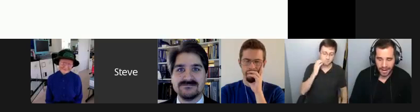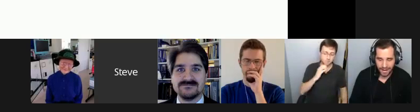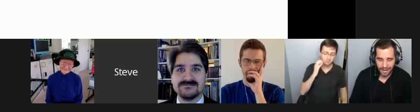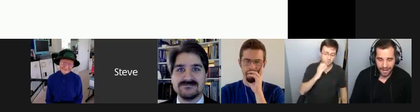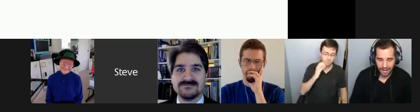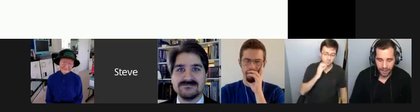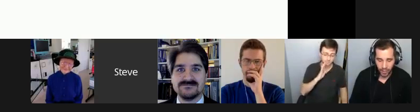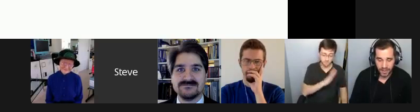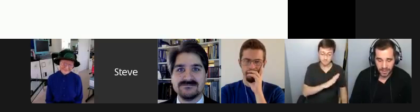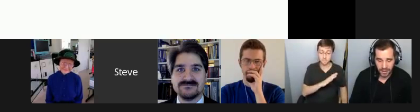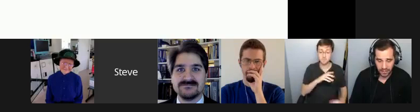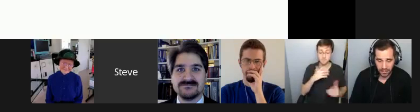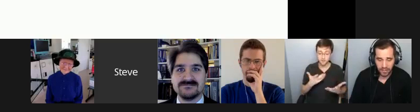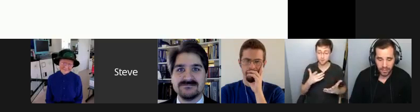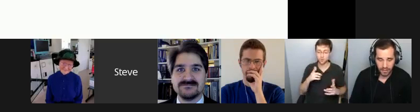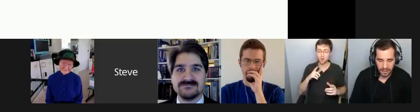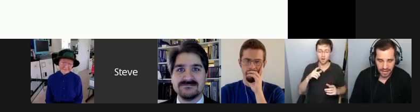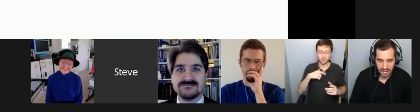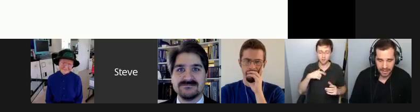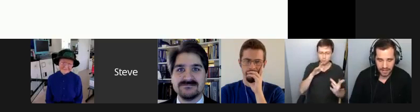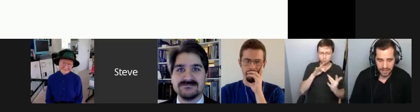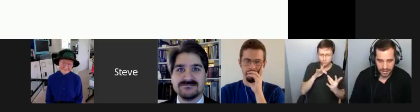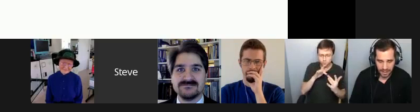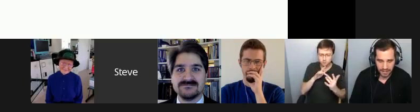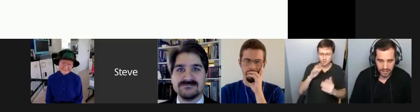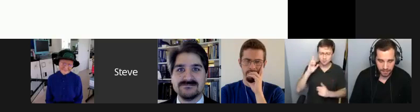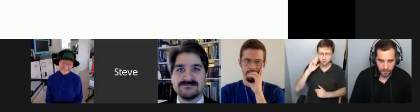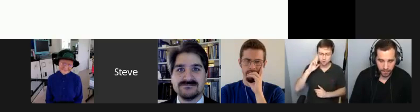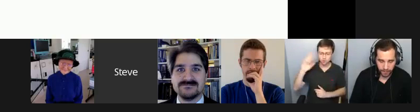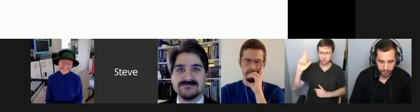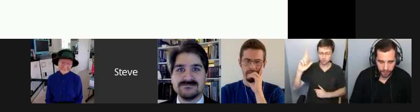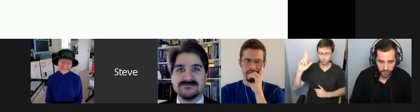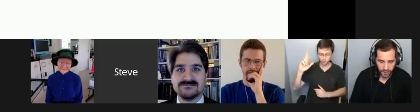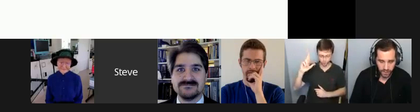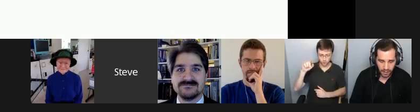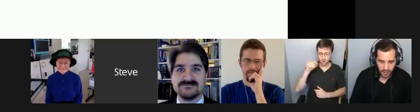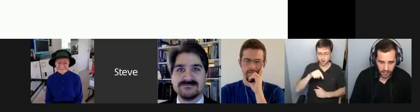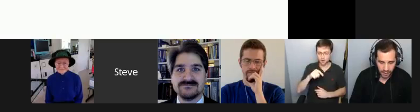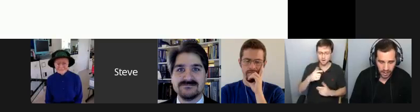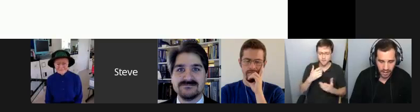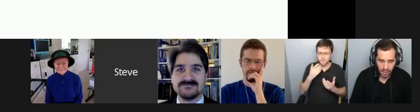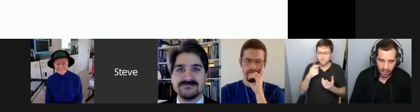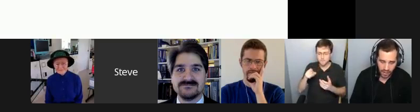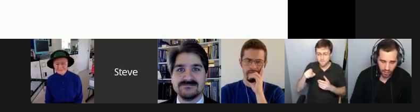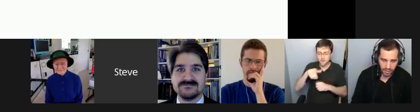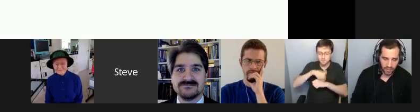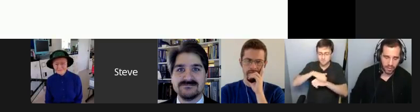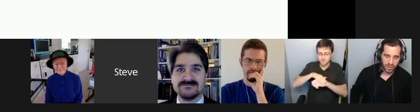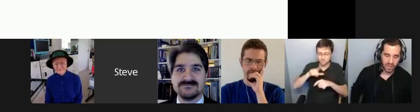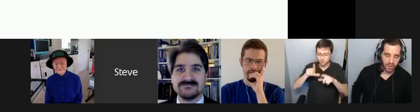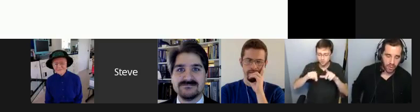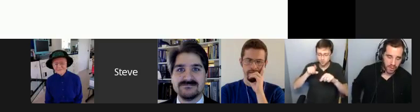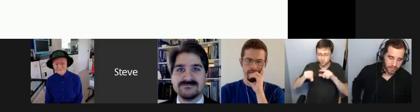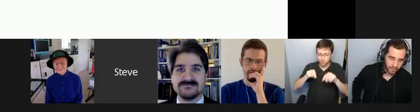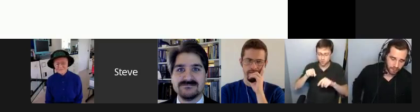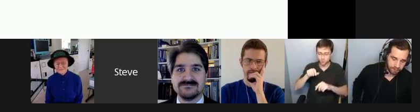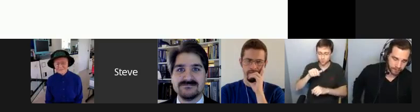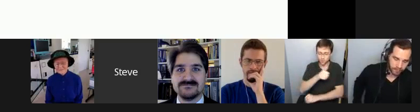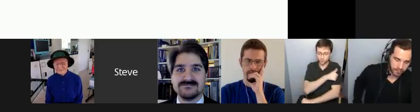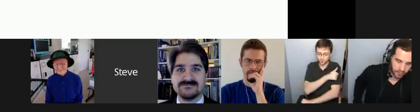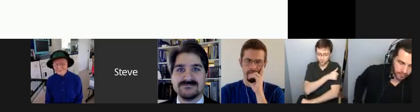temos o ensino da escrita de sinais. E eu entrei em contato com a